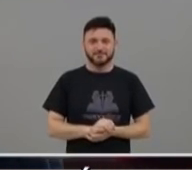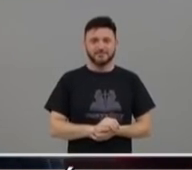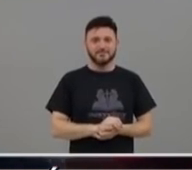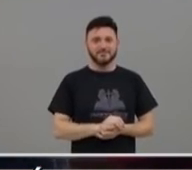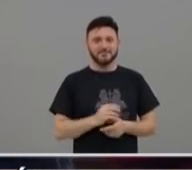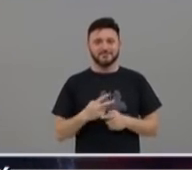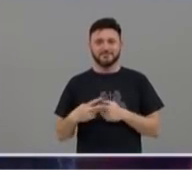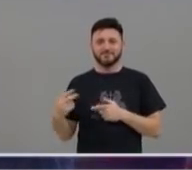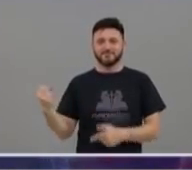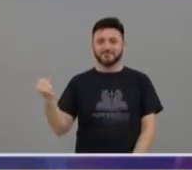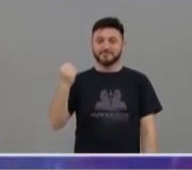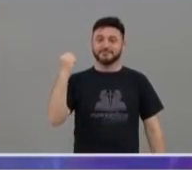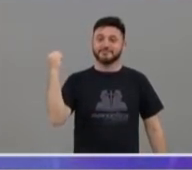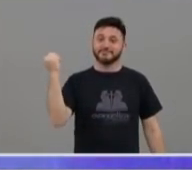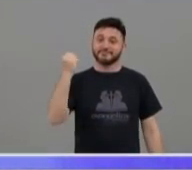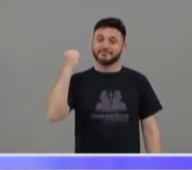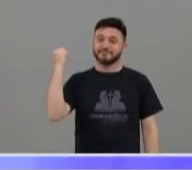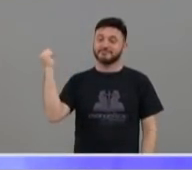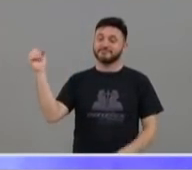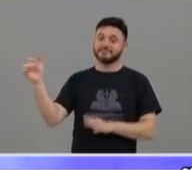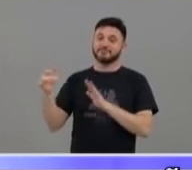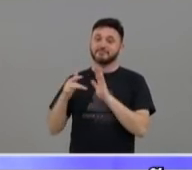Vitória, tu